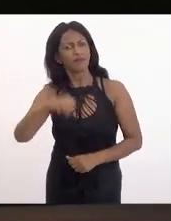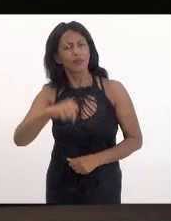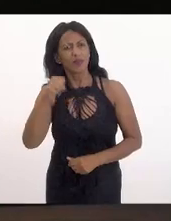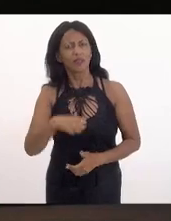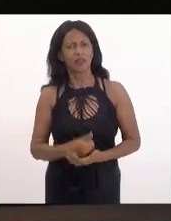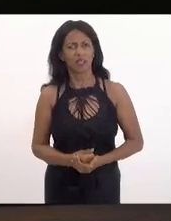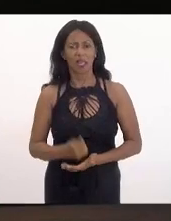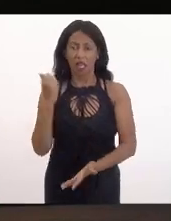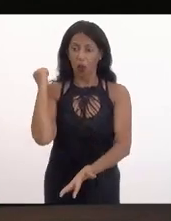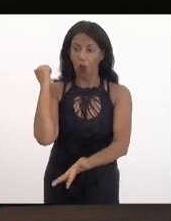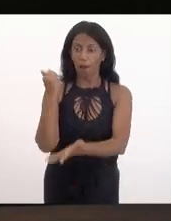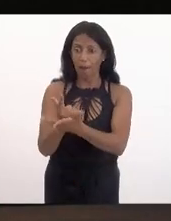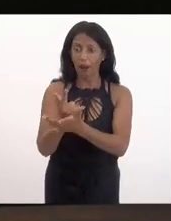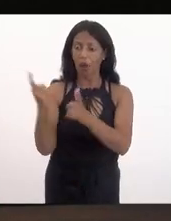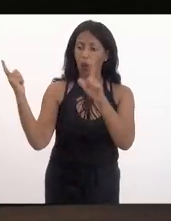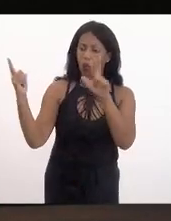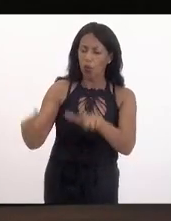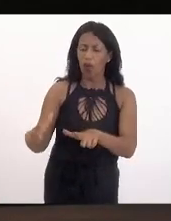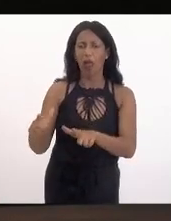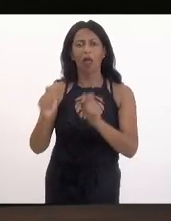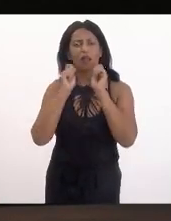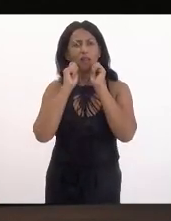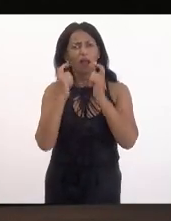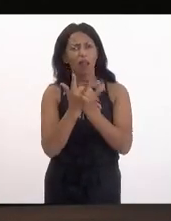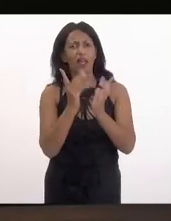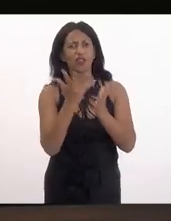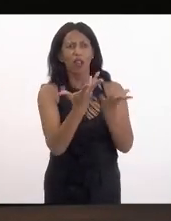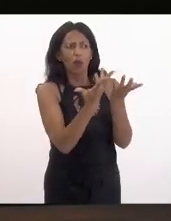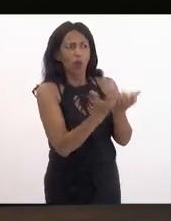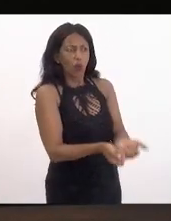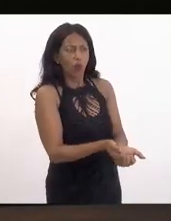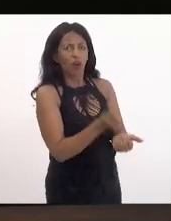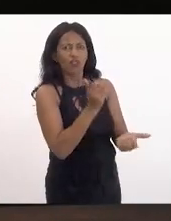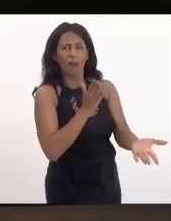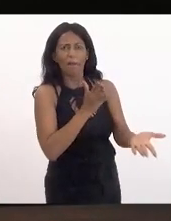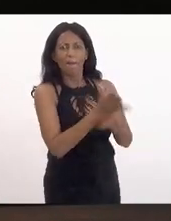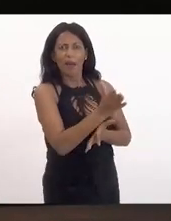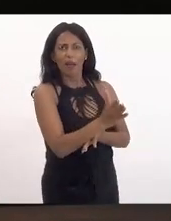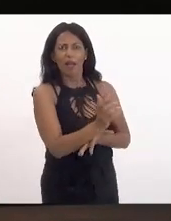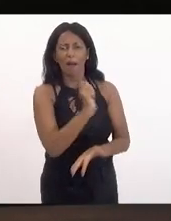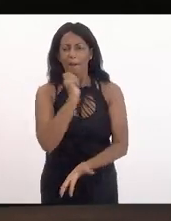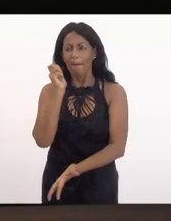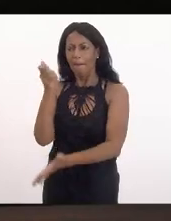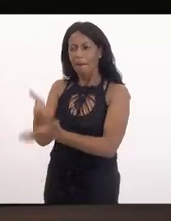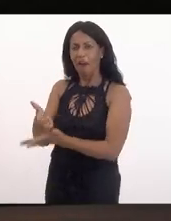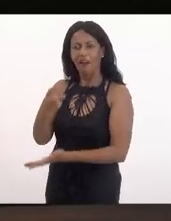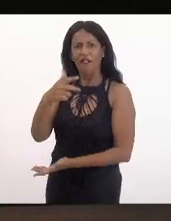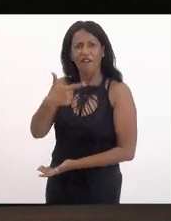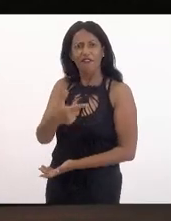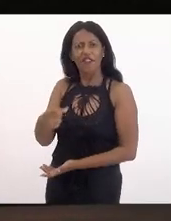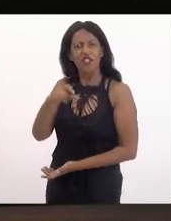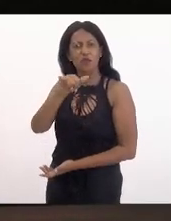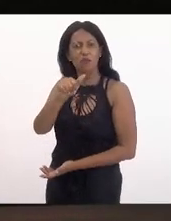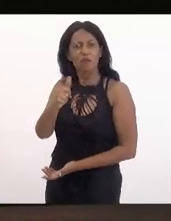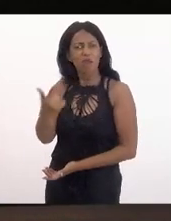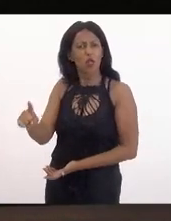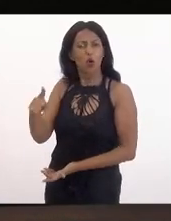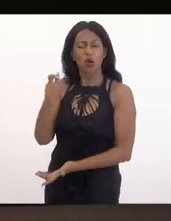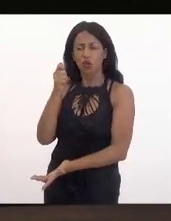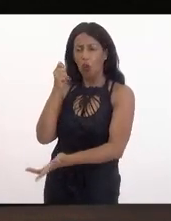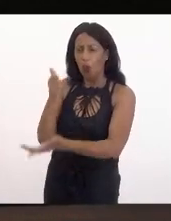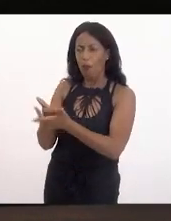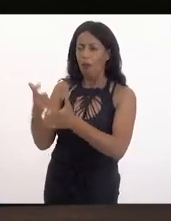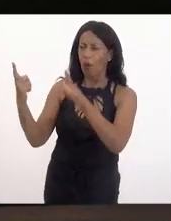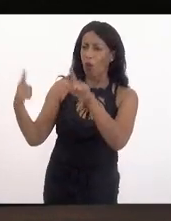é comprar um espaço que Assembleia Legislativa já provou aqui nessa casa ajudar com 20 milhões de reais para comprar o espaço